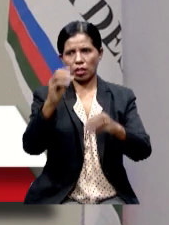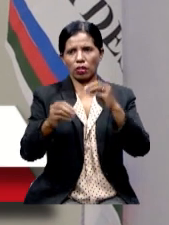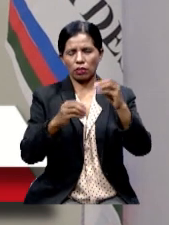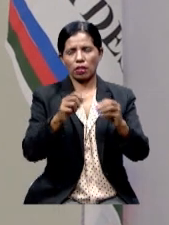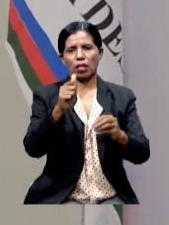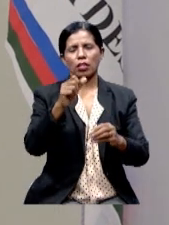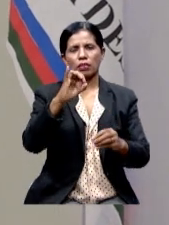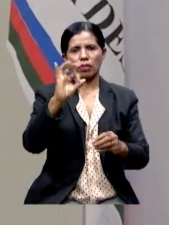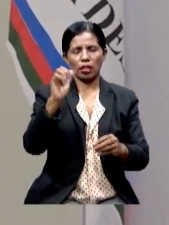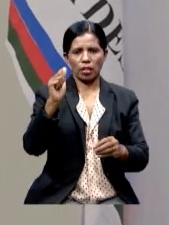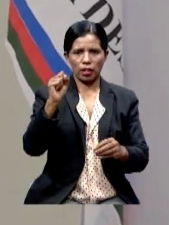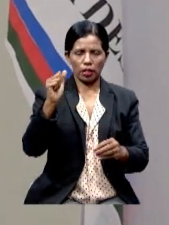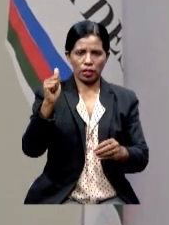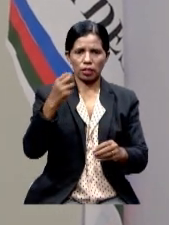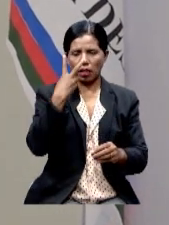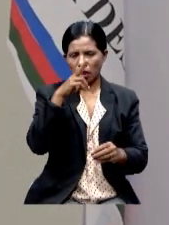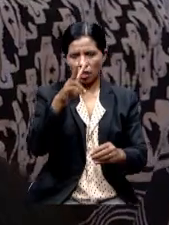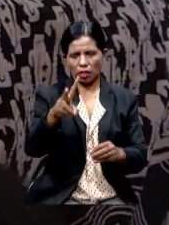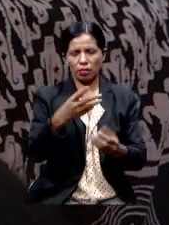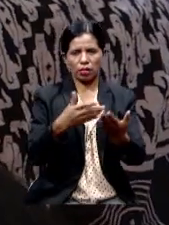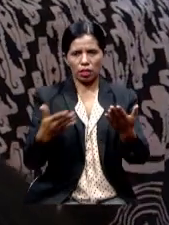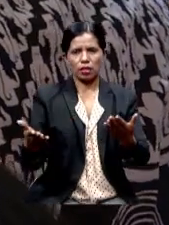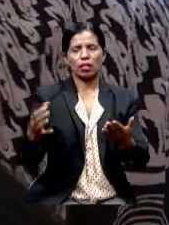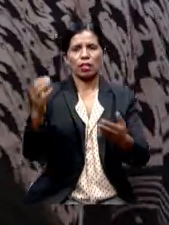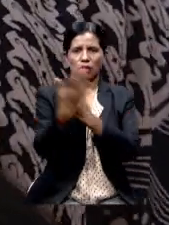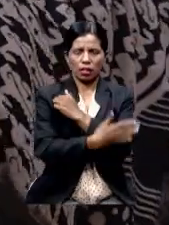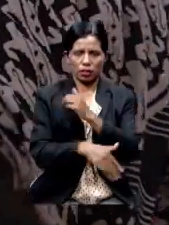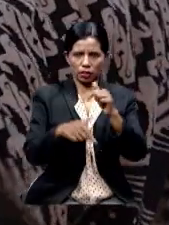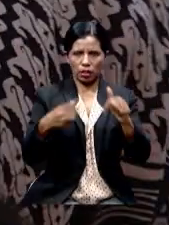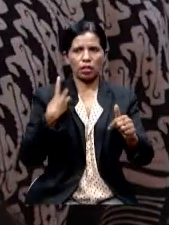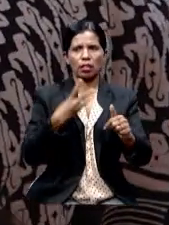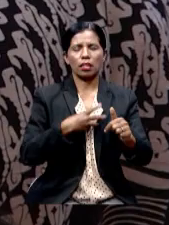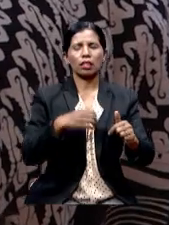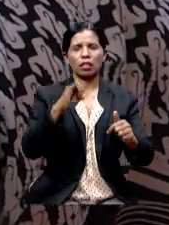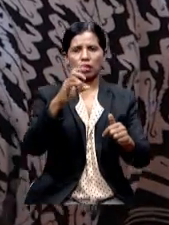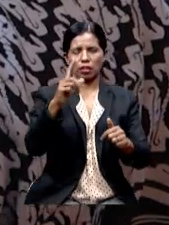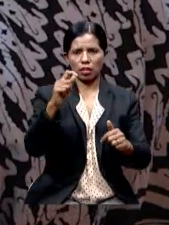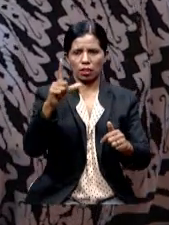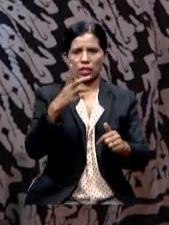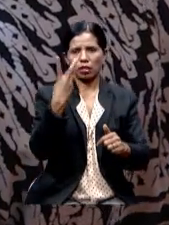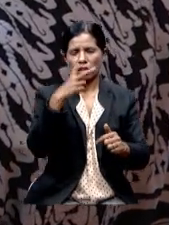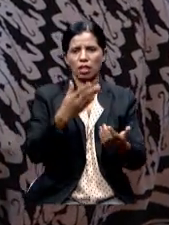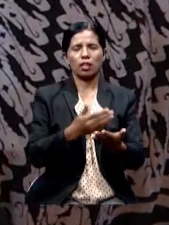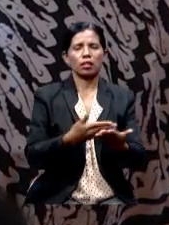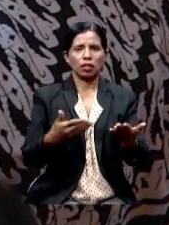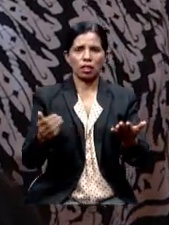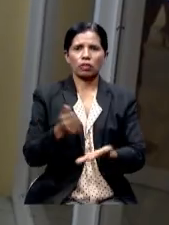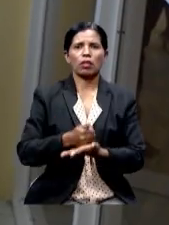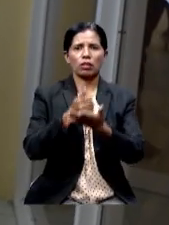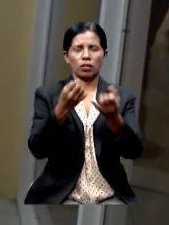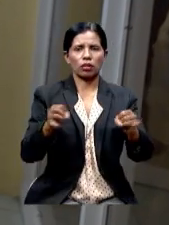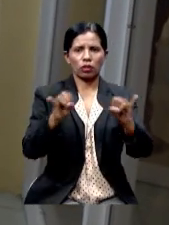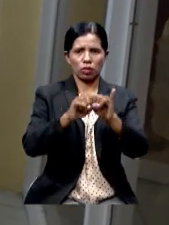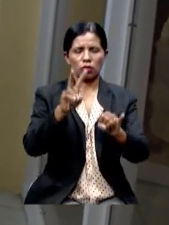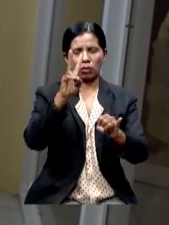afesa atau hal kontrol bagi ha produk sira dailara ita mus iya ITL mabe ita sefalta tan fasilidades atau ajuda institusi buat